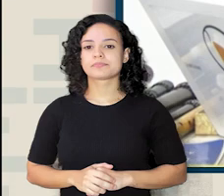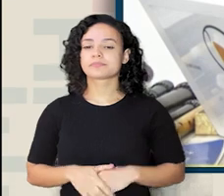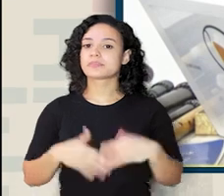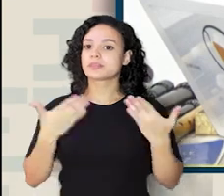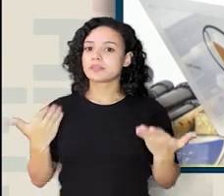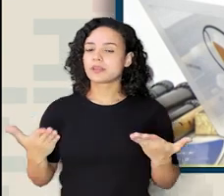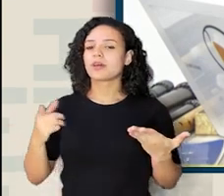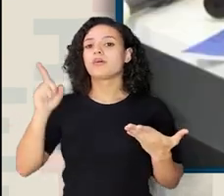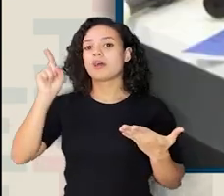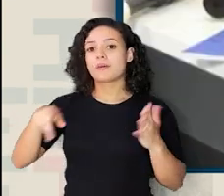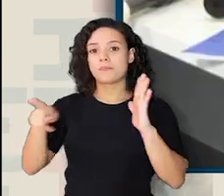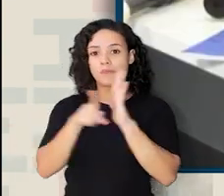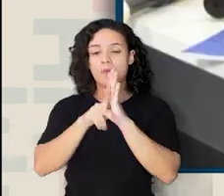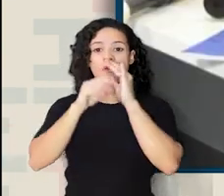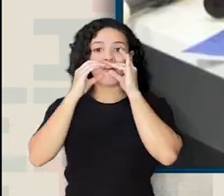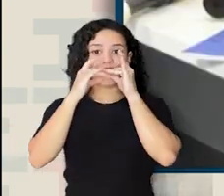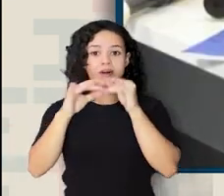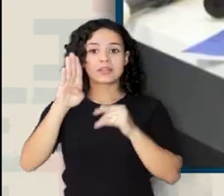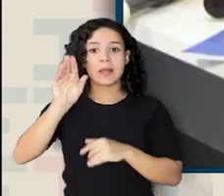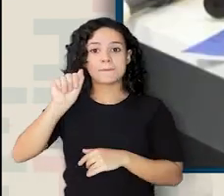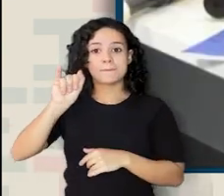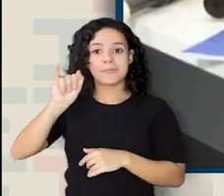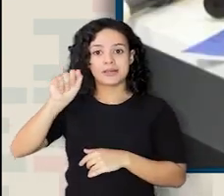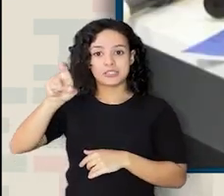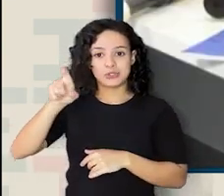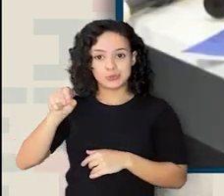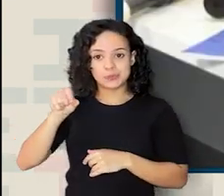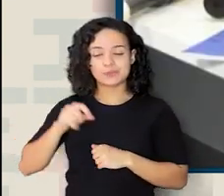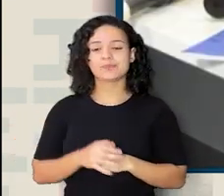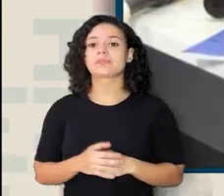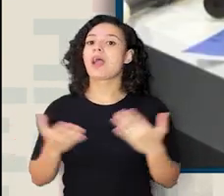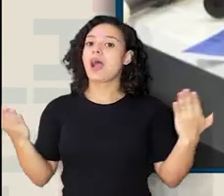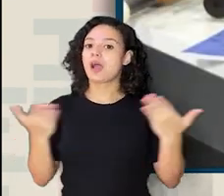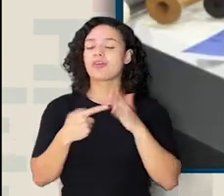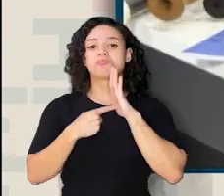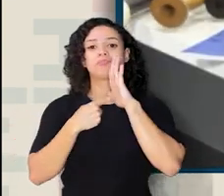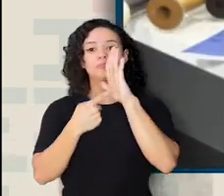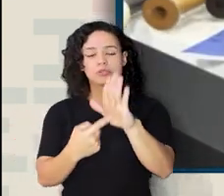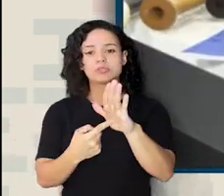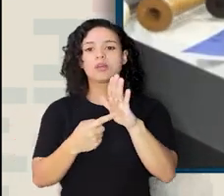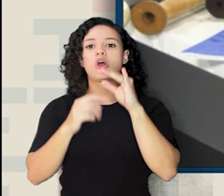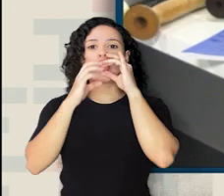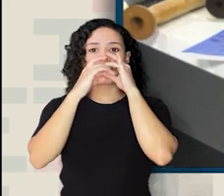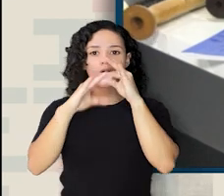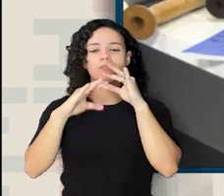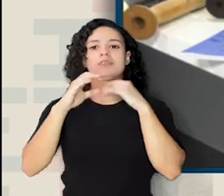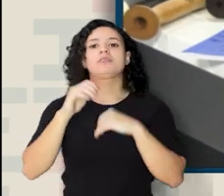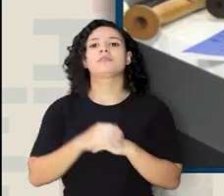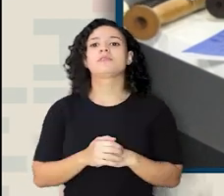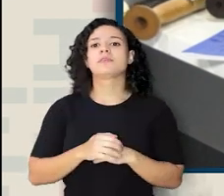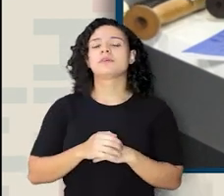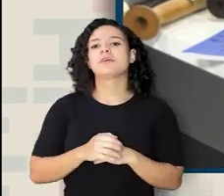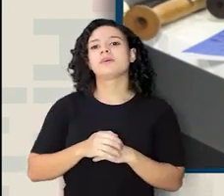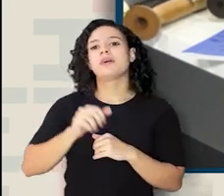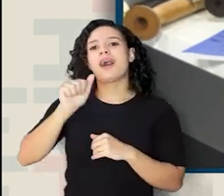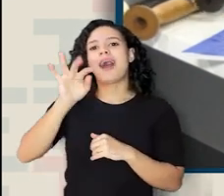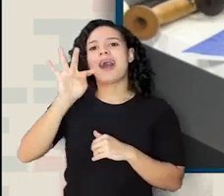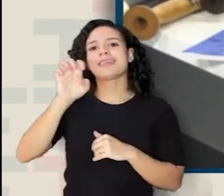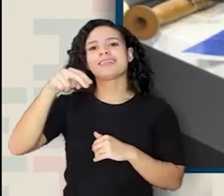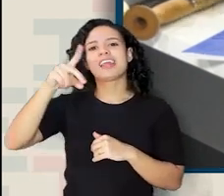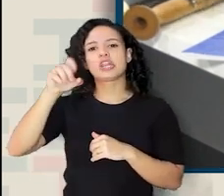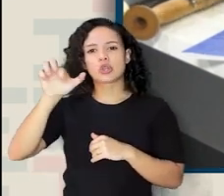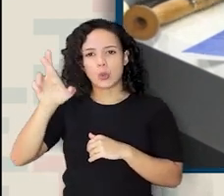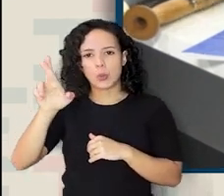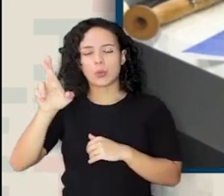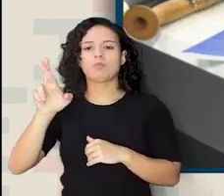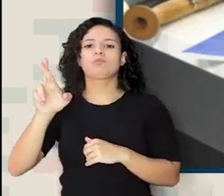Certo? Então, essa é a extensão da flauta baixo. Agora, vou mostrar a flauta tenor. A